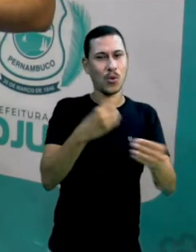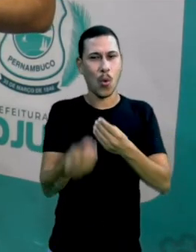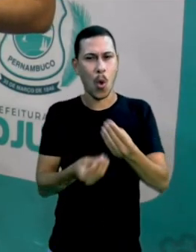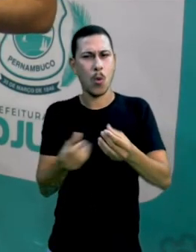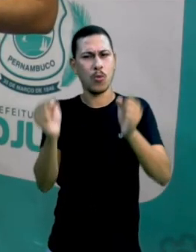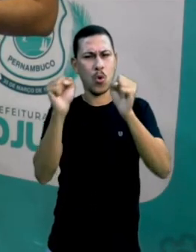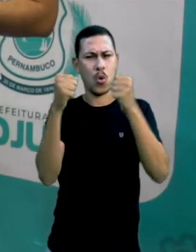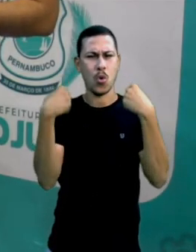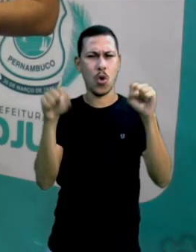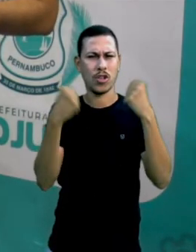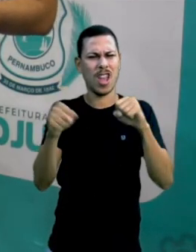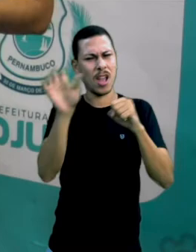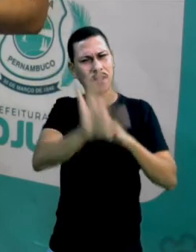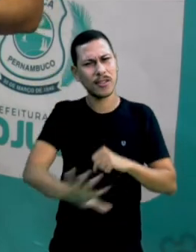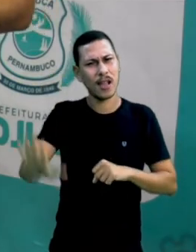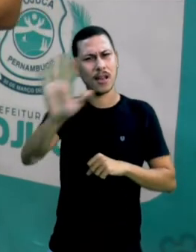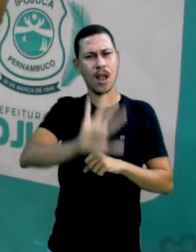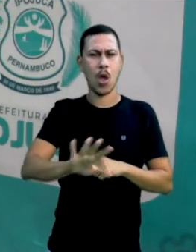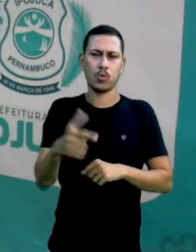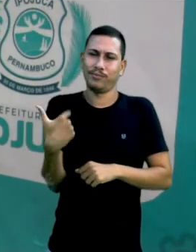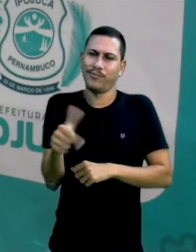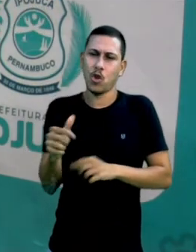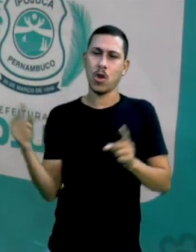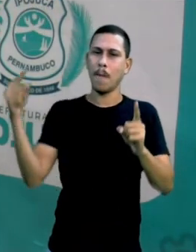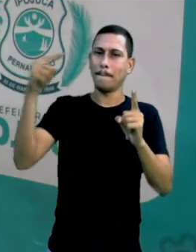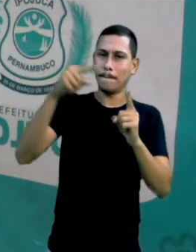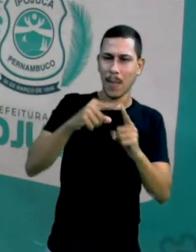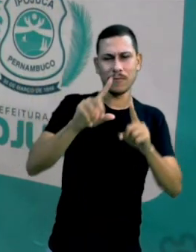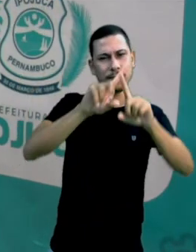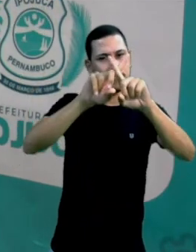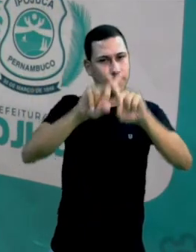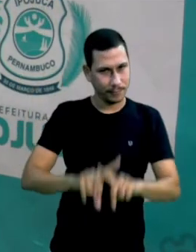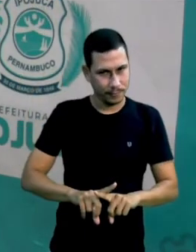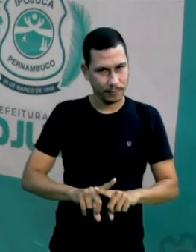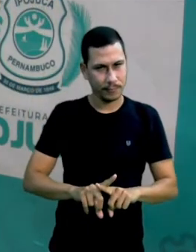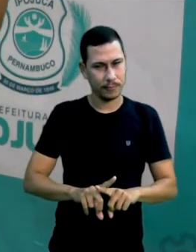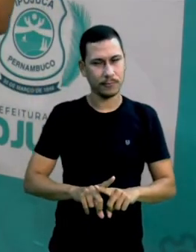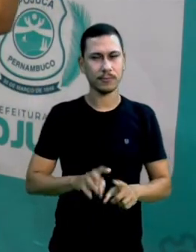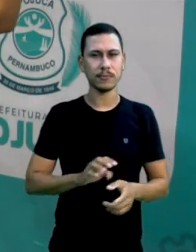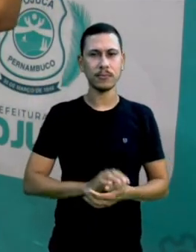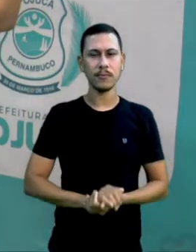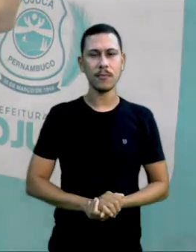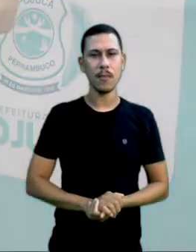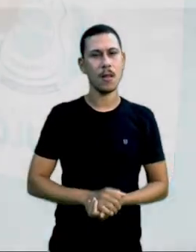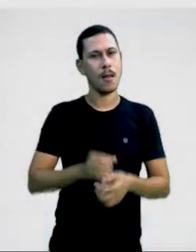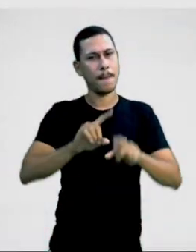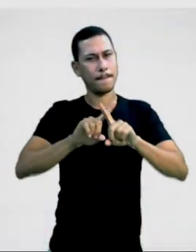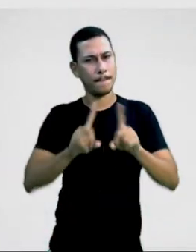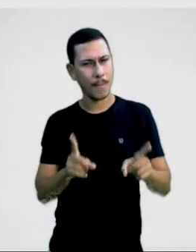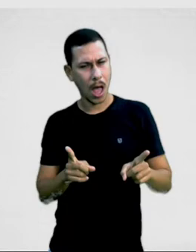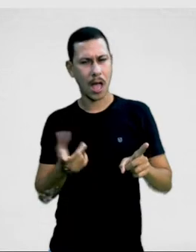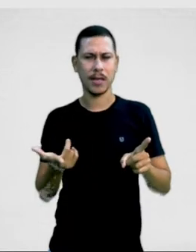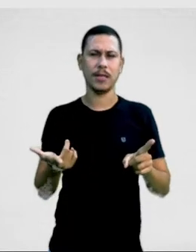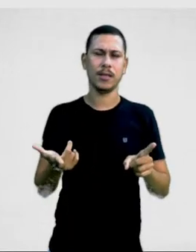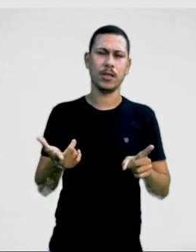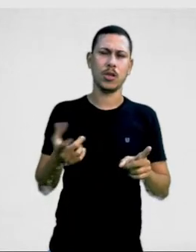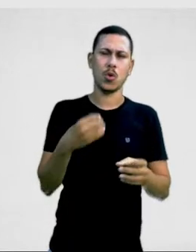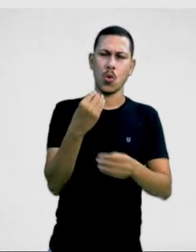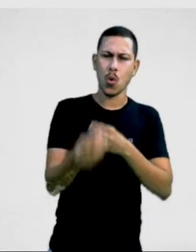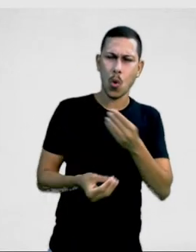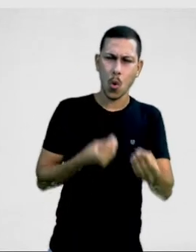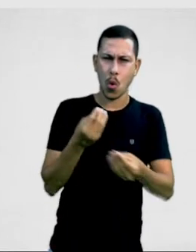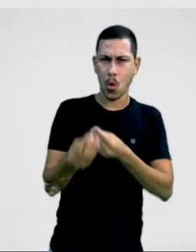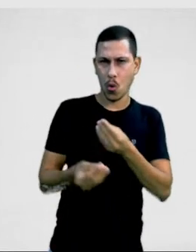mais geral e não tem o intuito da competição em si, mas sim a regulamentação como